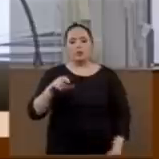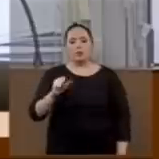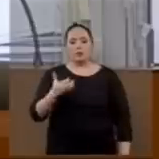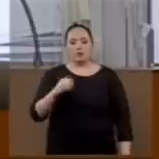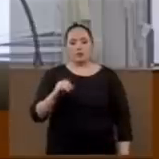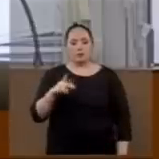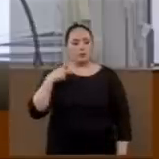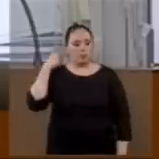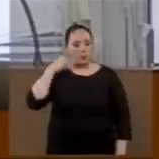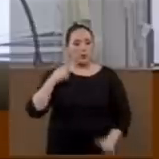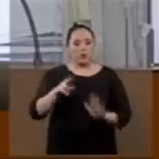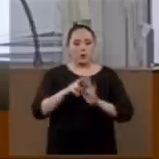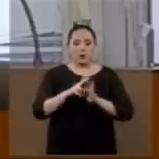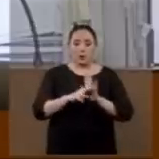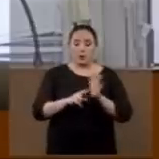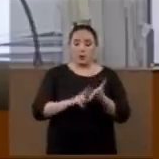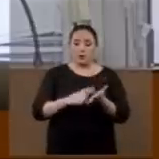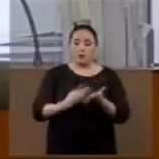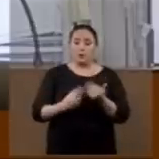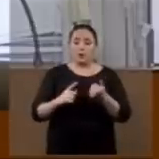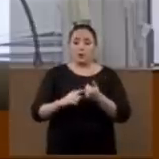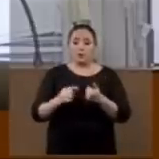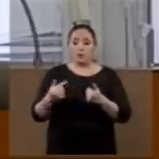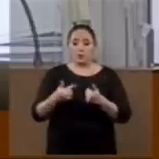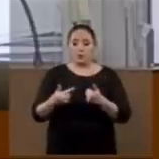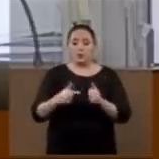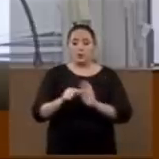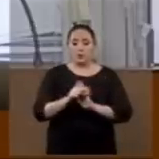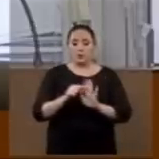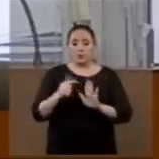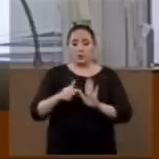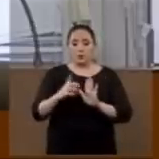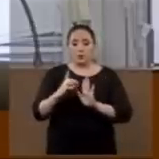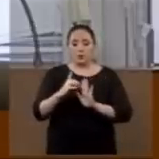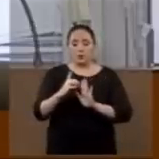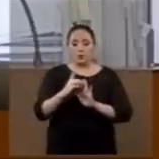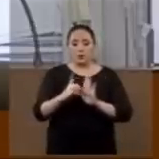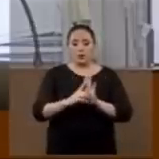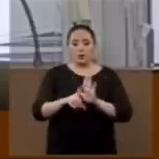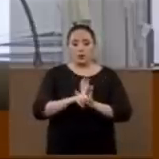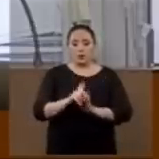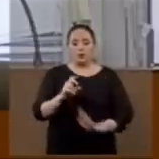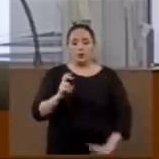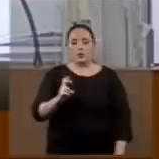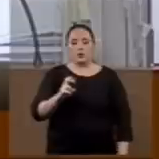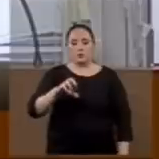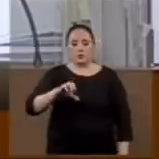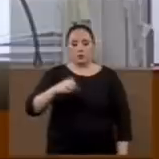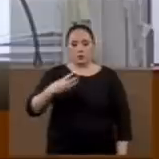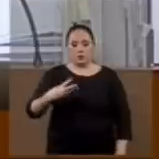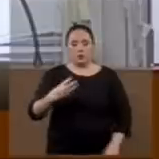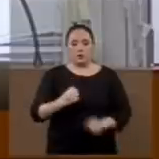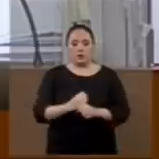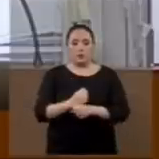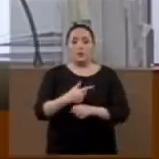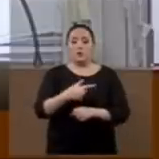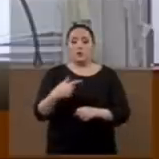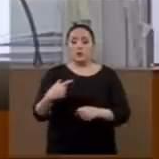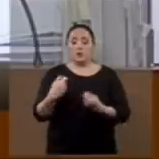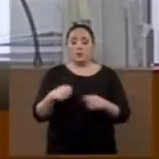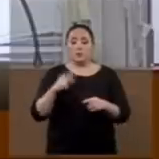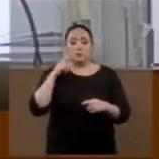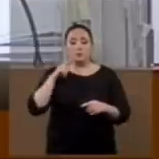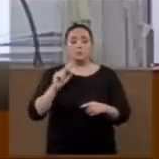a norma extraída da interpretação do artigo 2º, inciso 2 do Decreto-Lei 1593, de 77, deve atentar